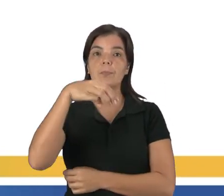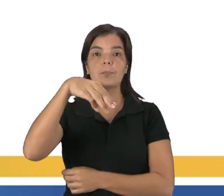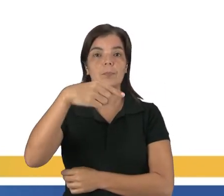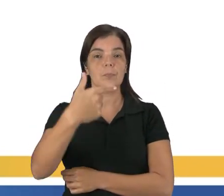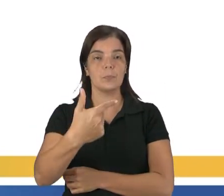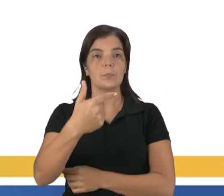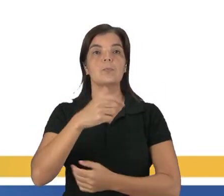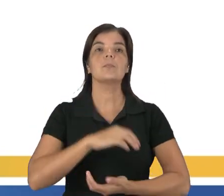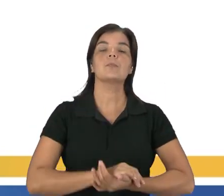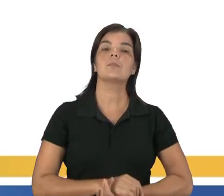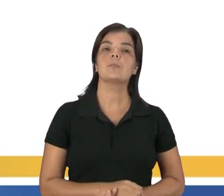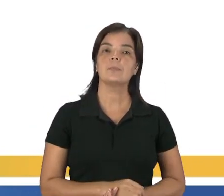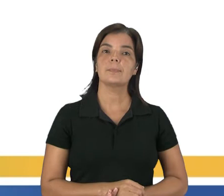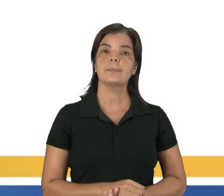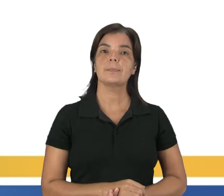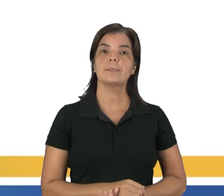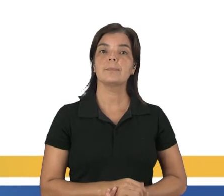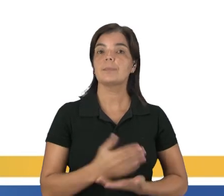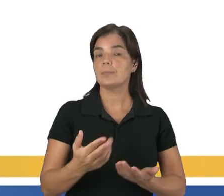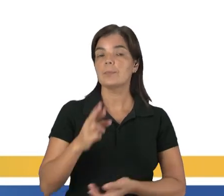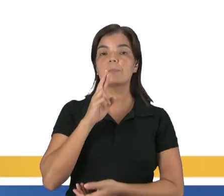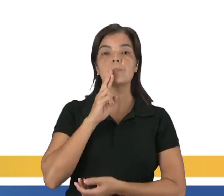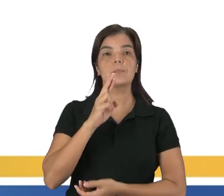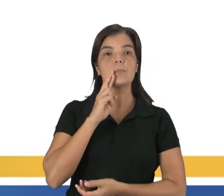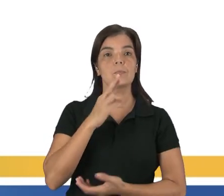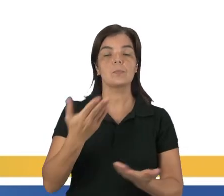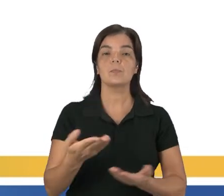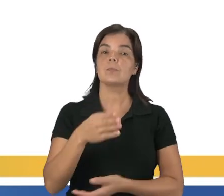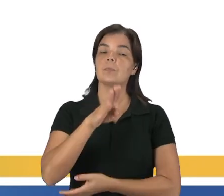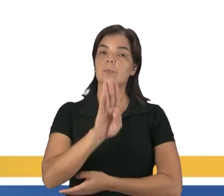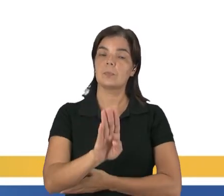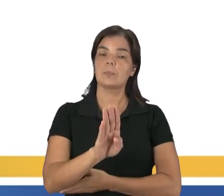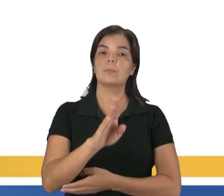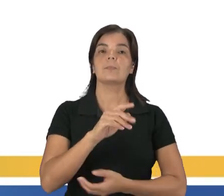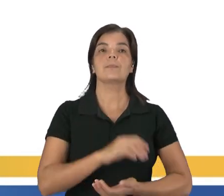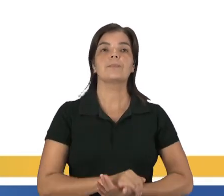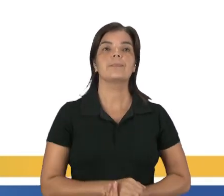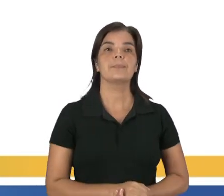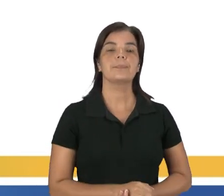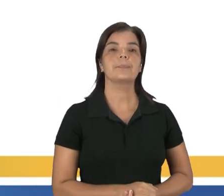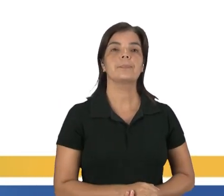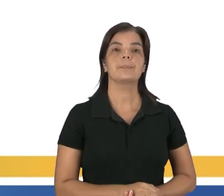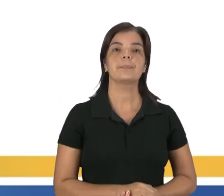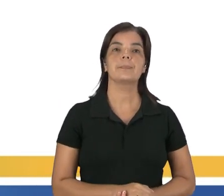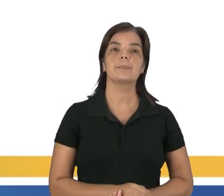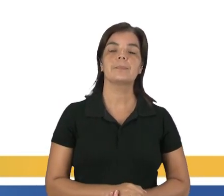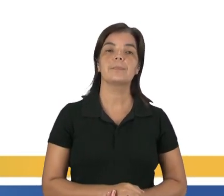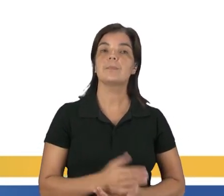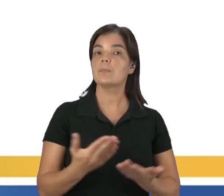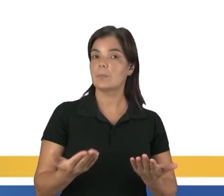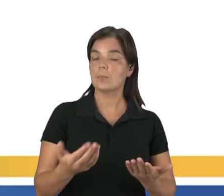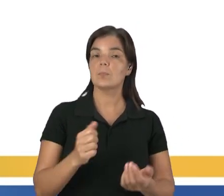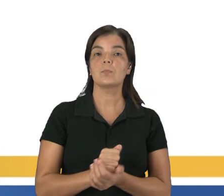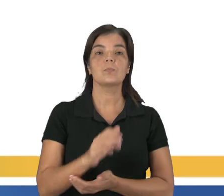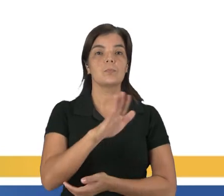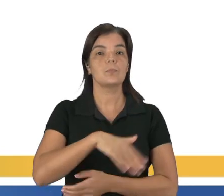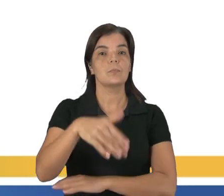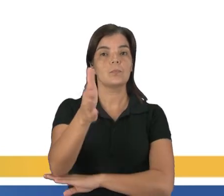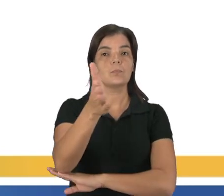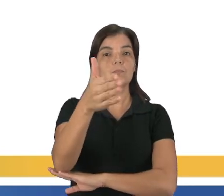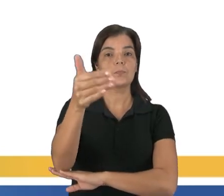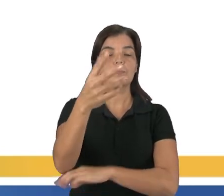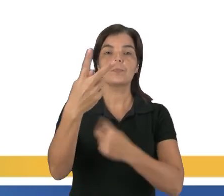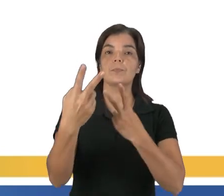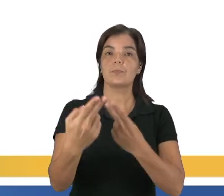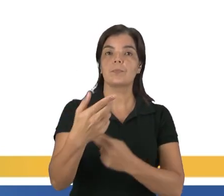total vai ser igual a 24 metros quadrados. E assim você vai ter como alternativa correta a letra B. Ou seja, a área da bandeira